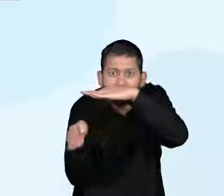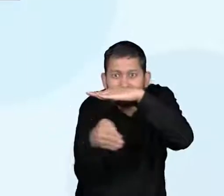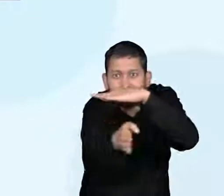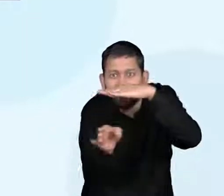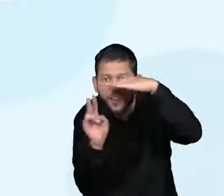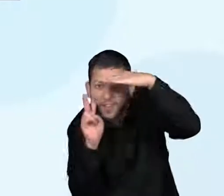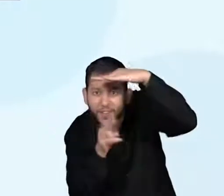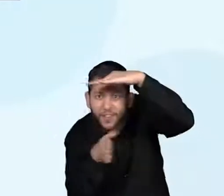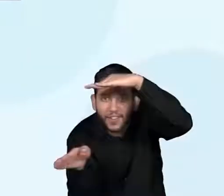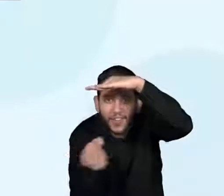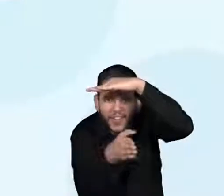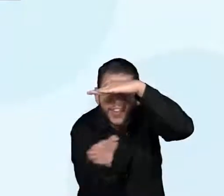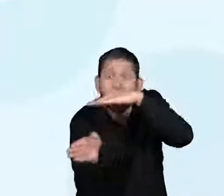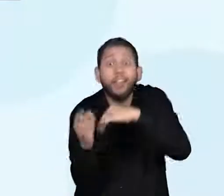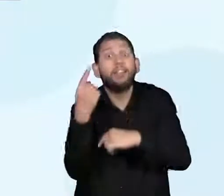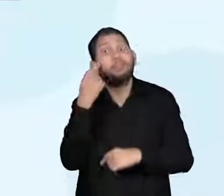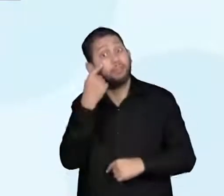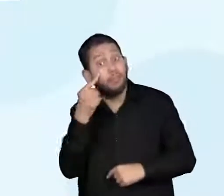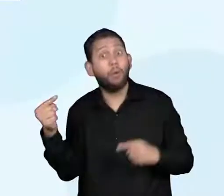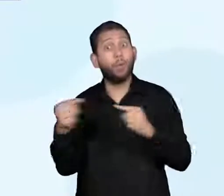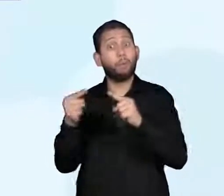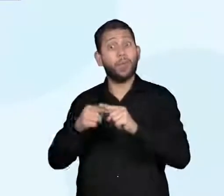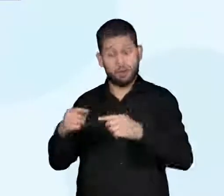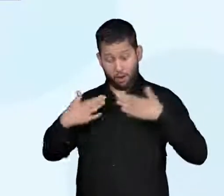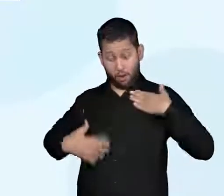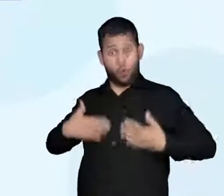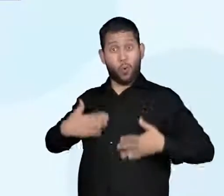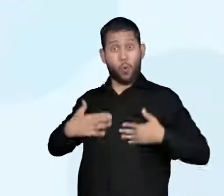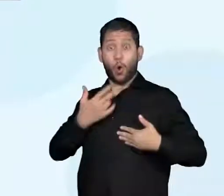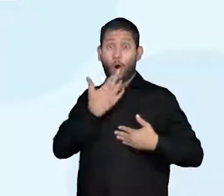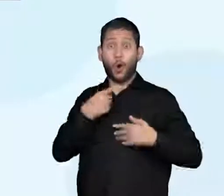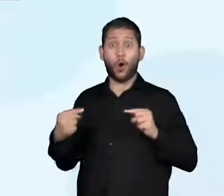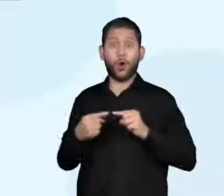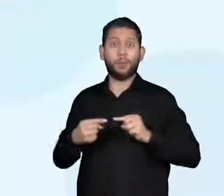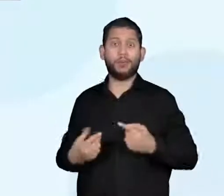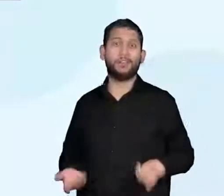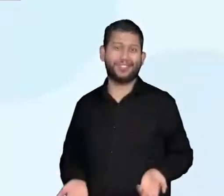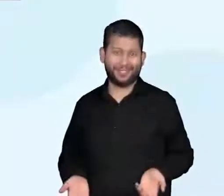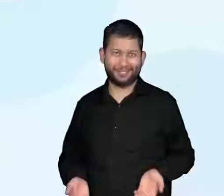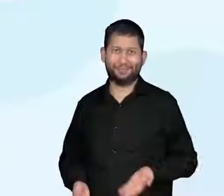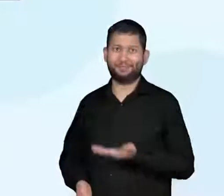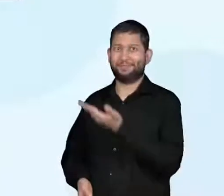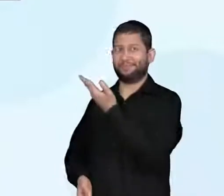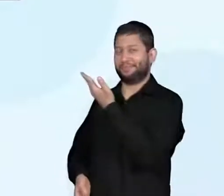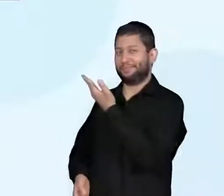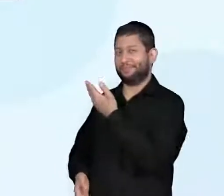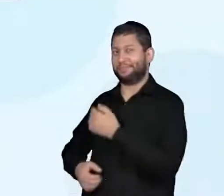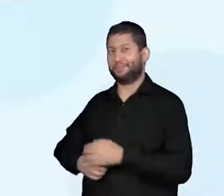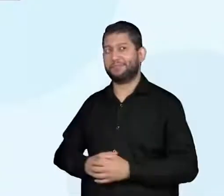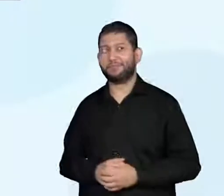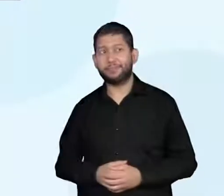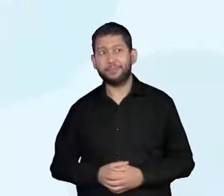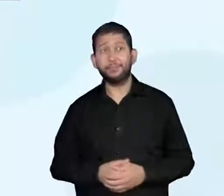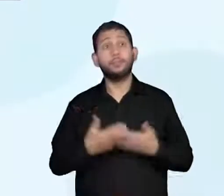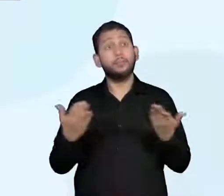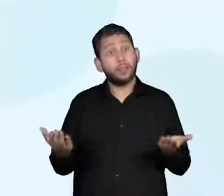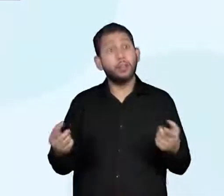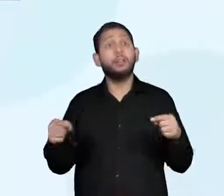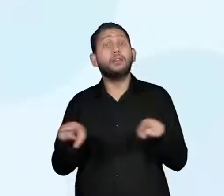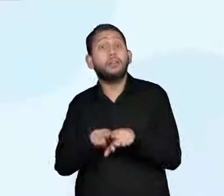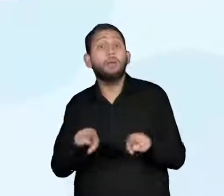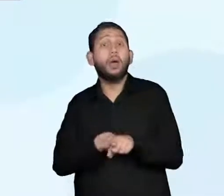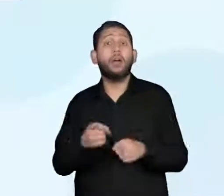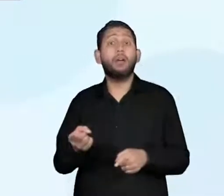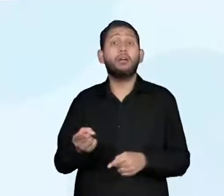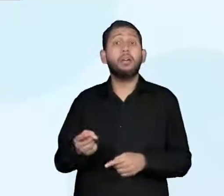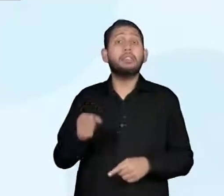e turbidez da água, modifica aí a coloração desses animais. Da idade